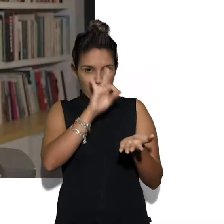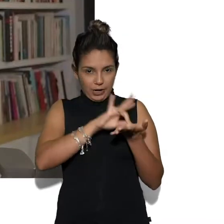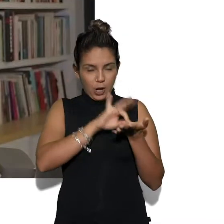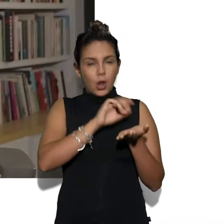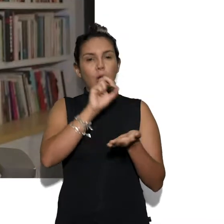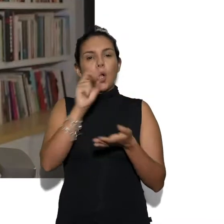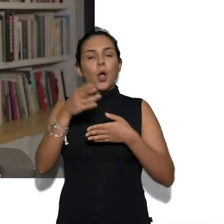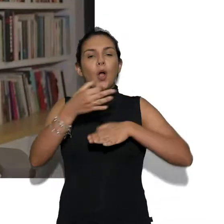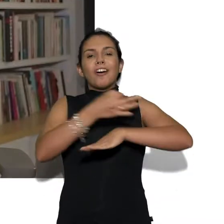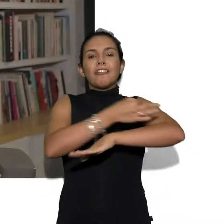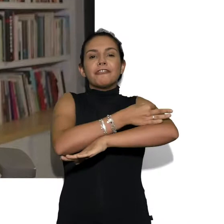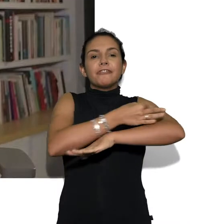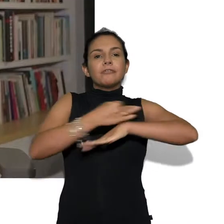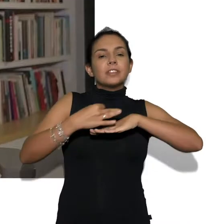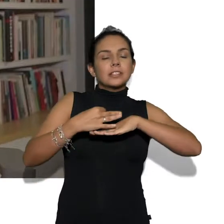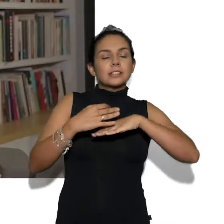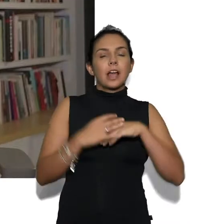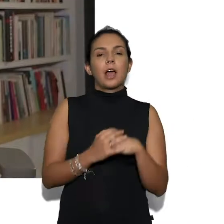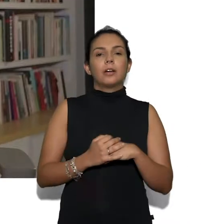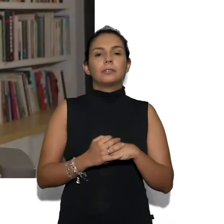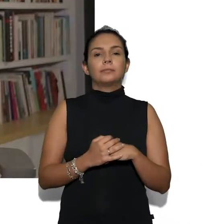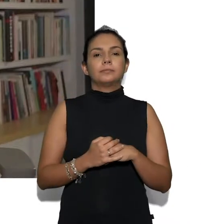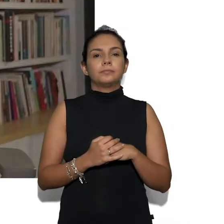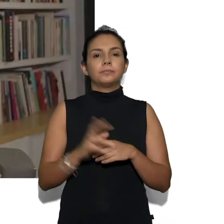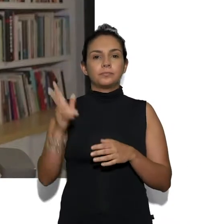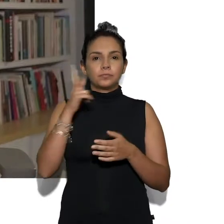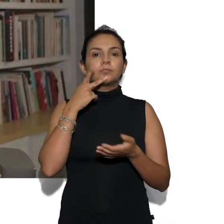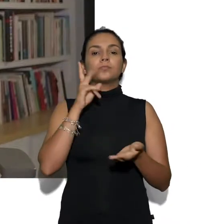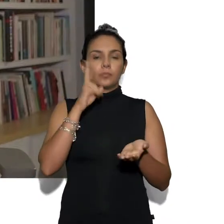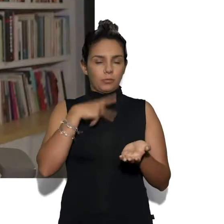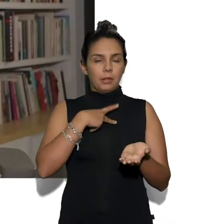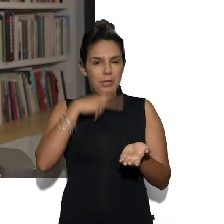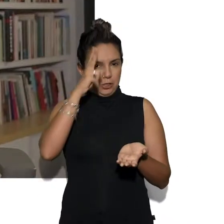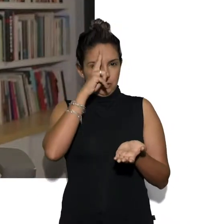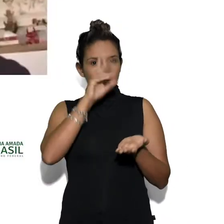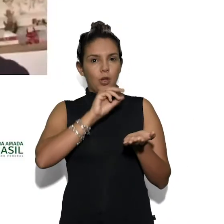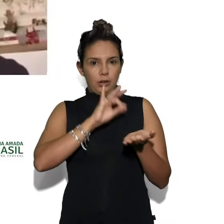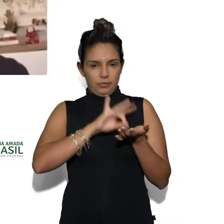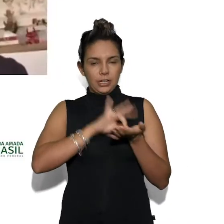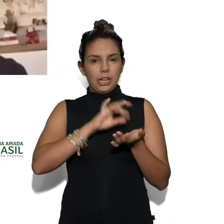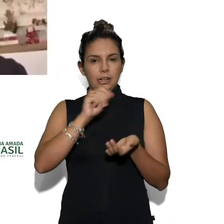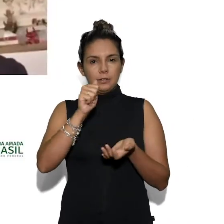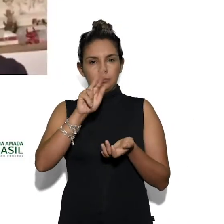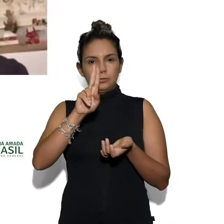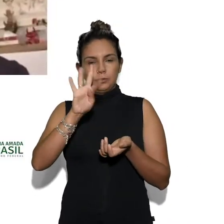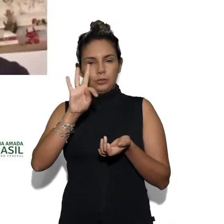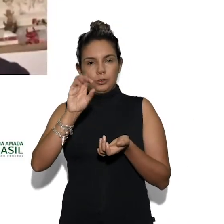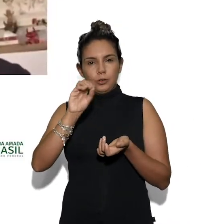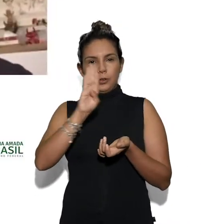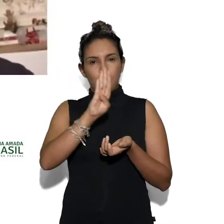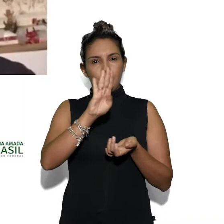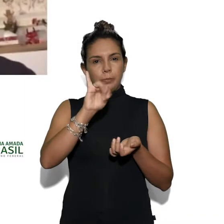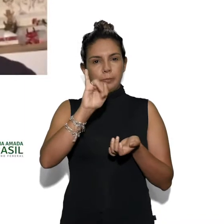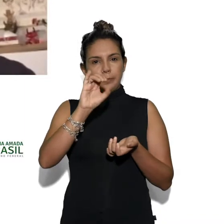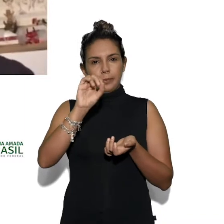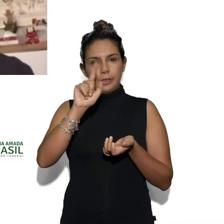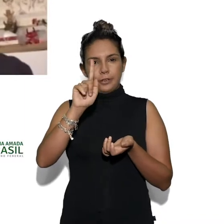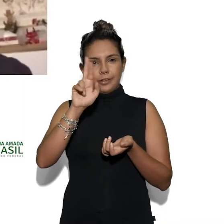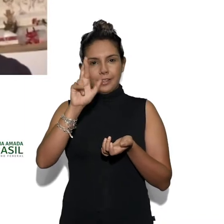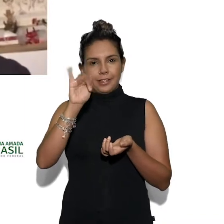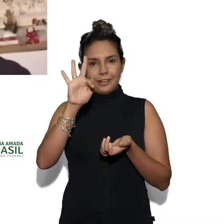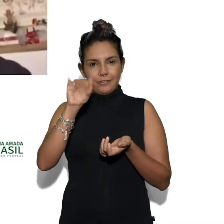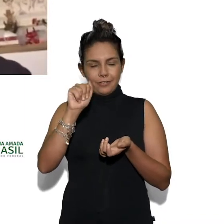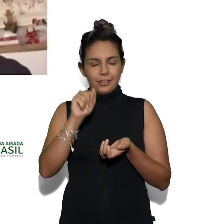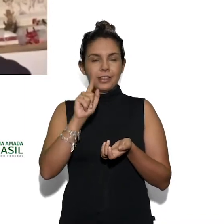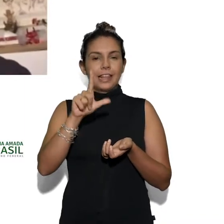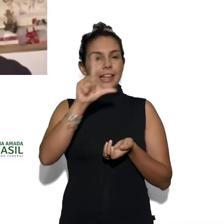outra coisa? Não, seria uma autobiografia, mas tendo em conta que a autobiografia é sempre, e como